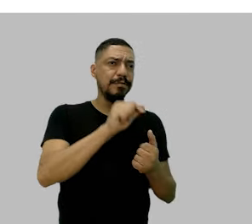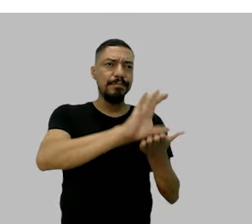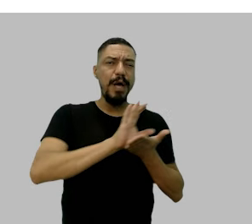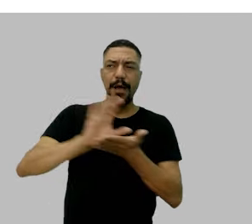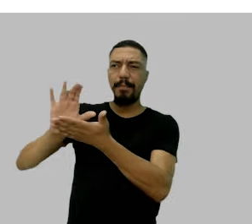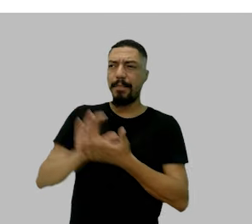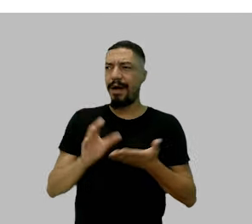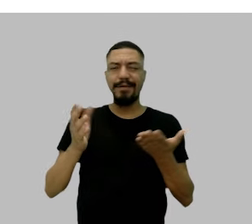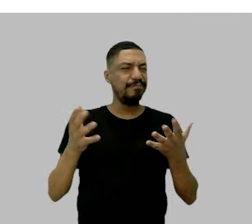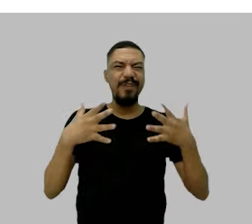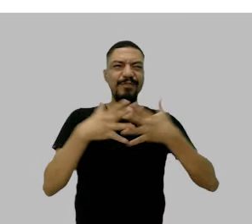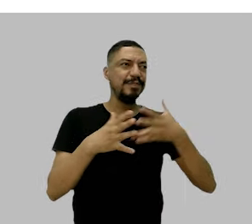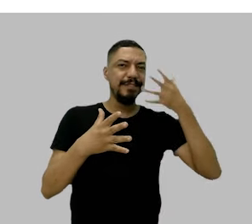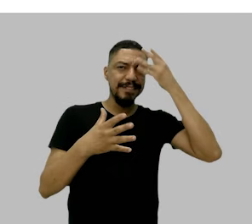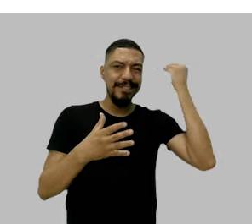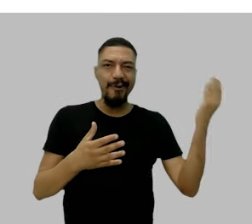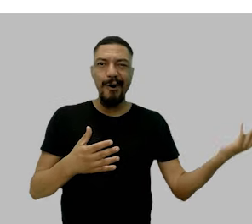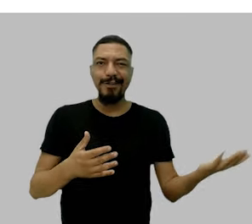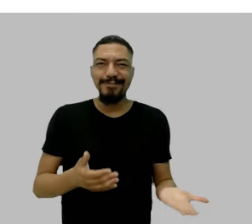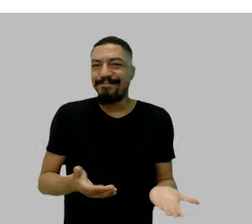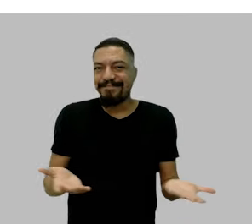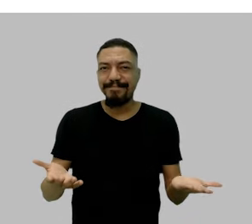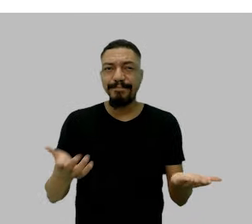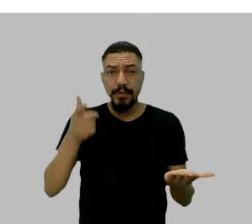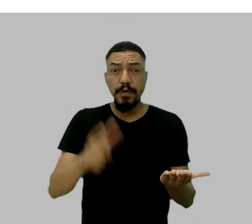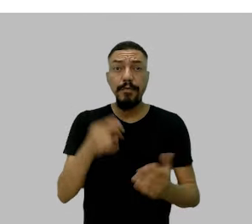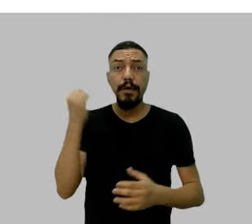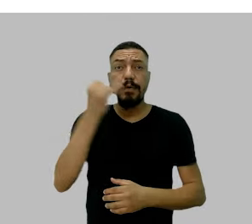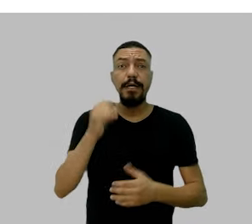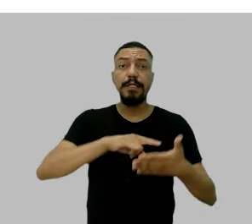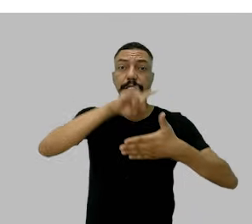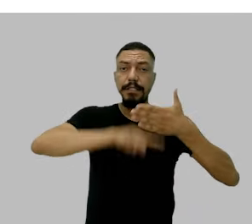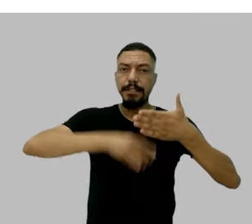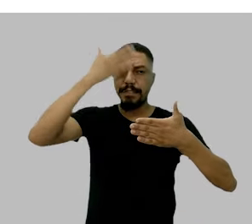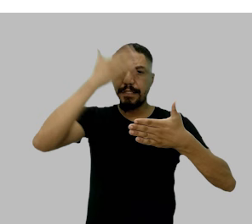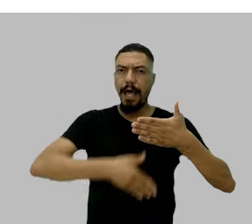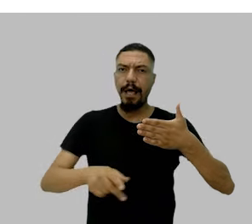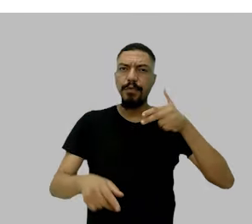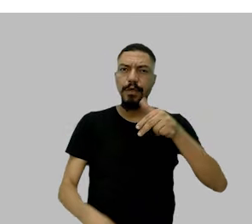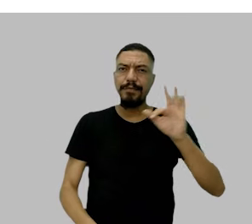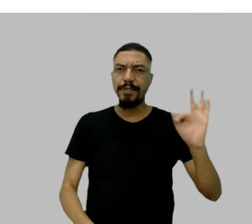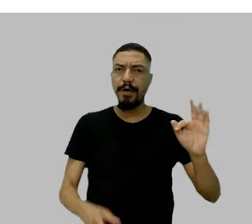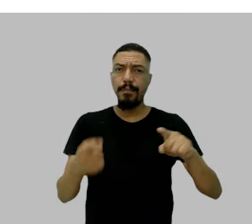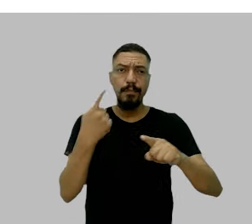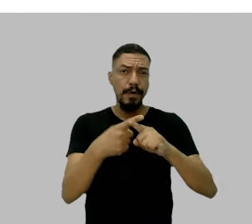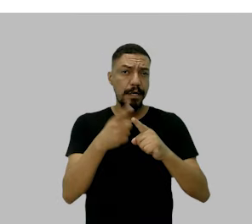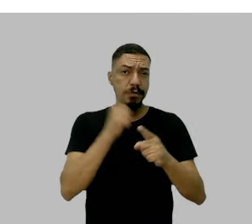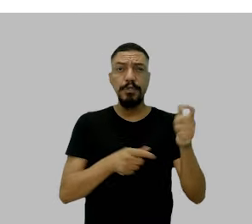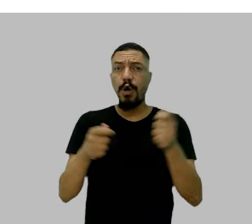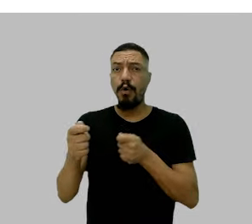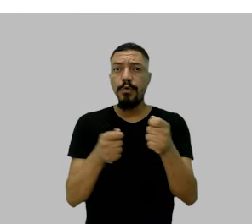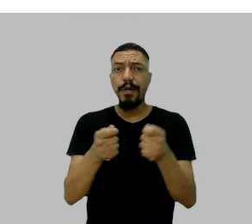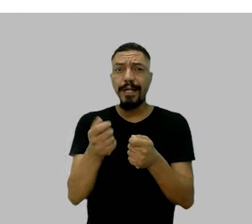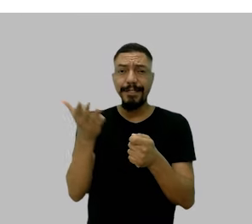no final, a gente vai... E aí, de novo, a importância do extrato, das notas, porque aí você tem o controle, né? E